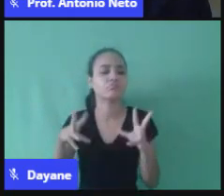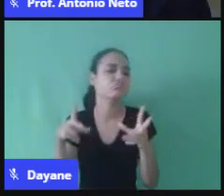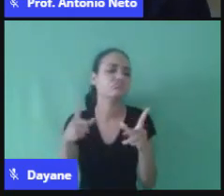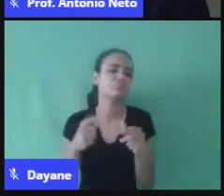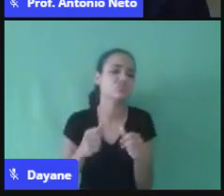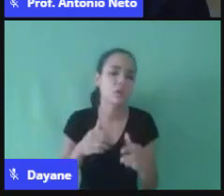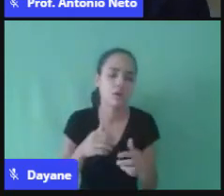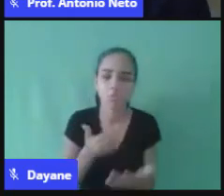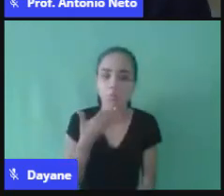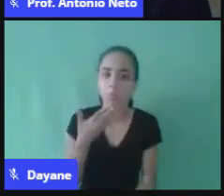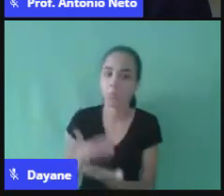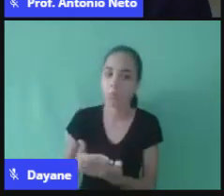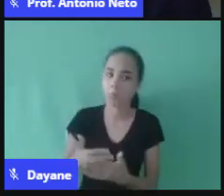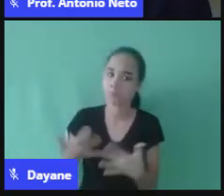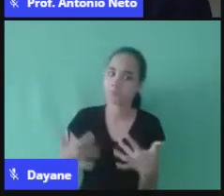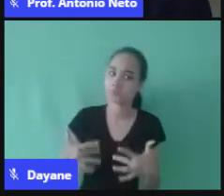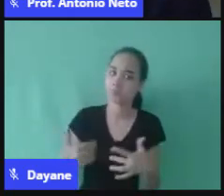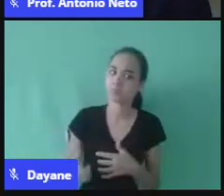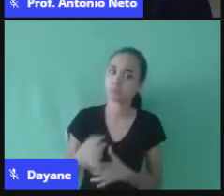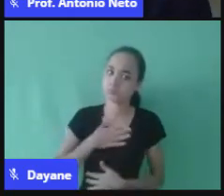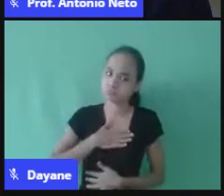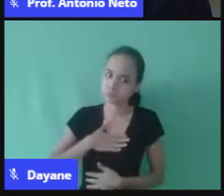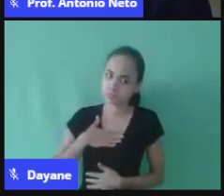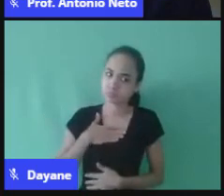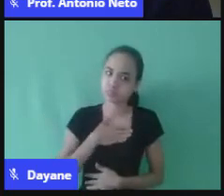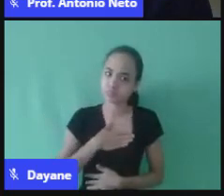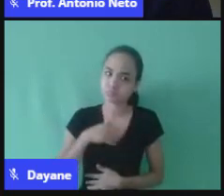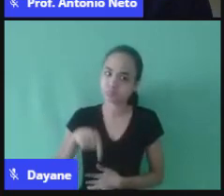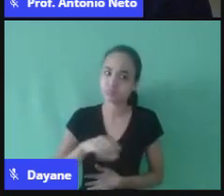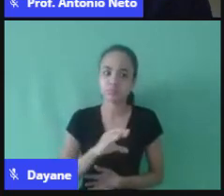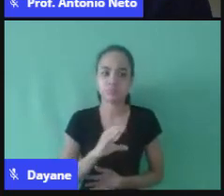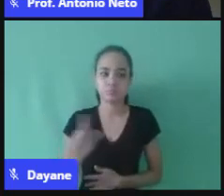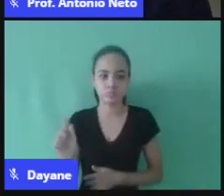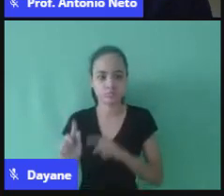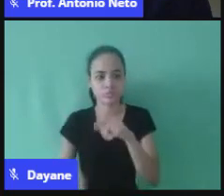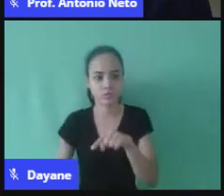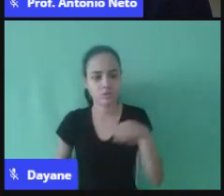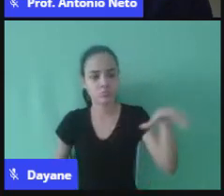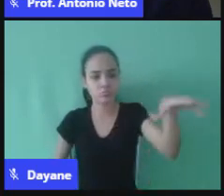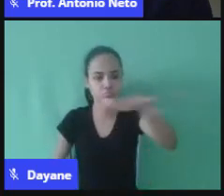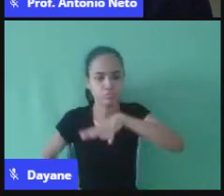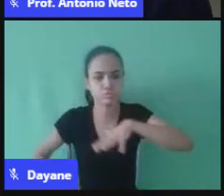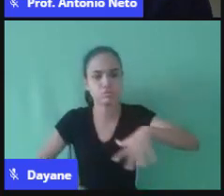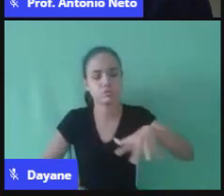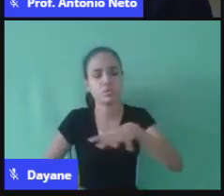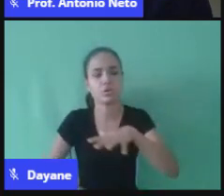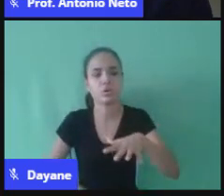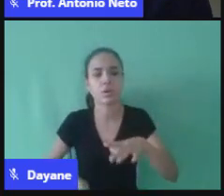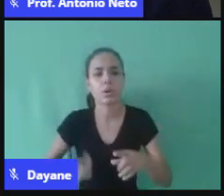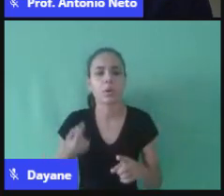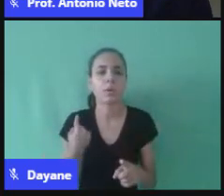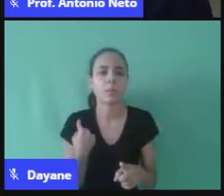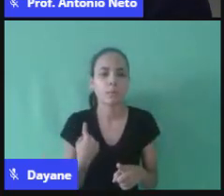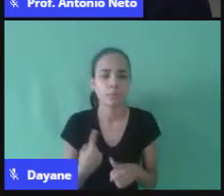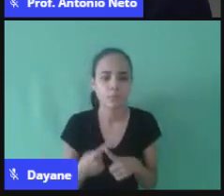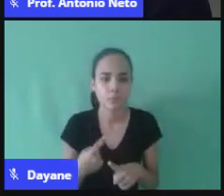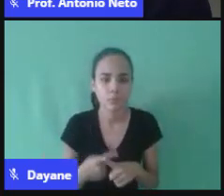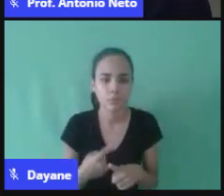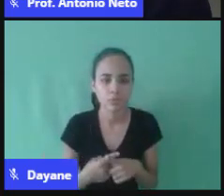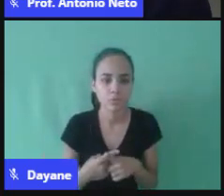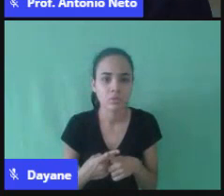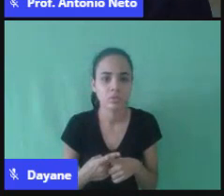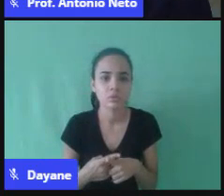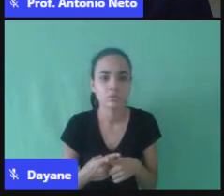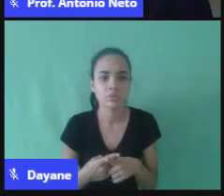que José Antônio Pereira veio para esses lados, né? Então, a gente fez um texto que